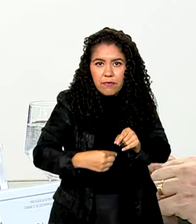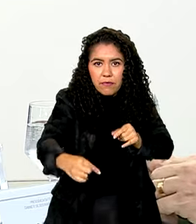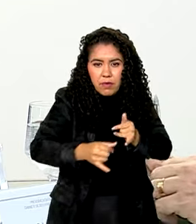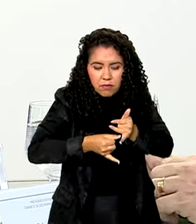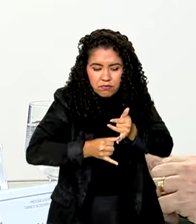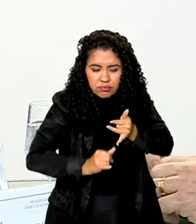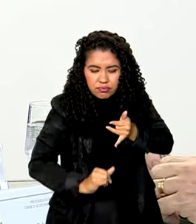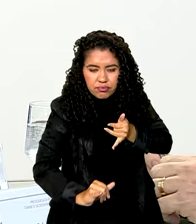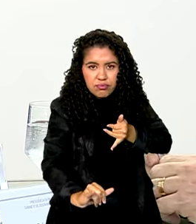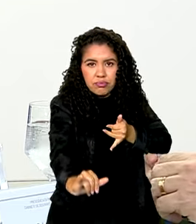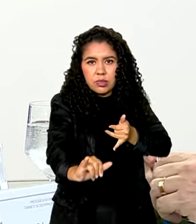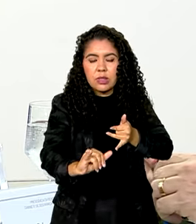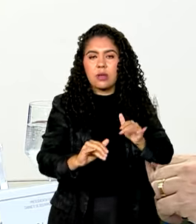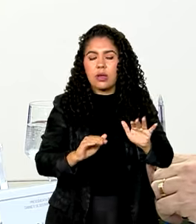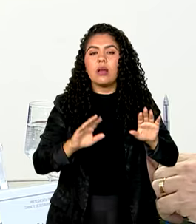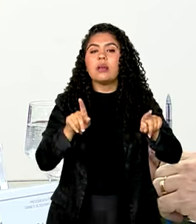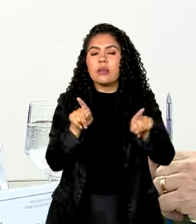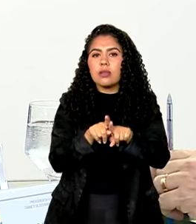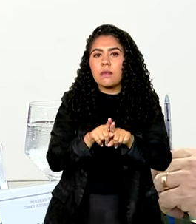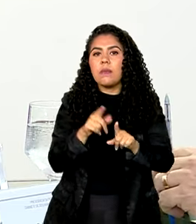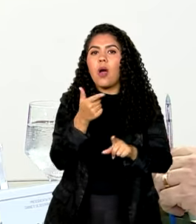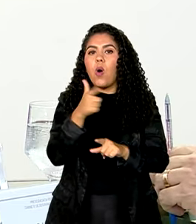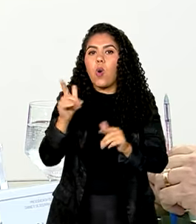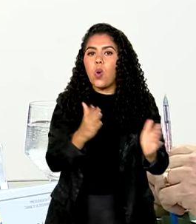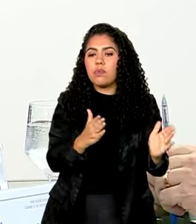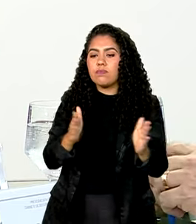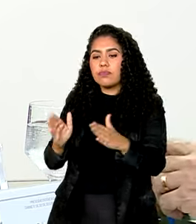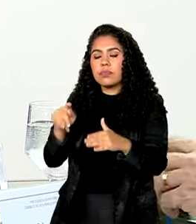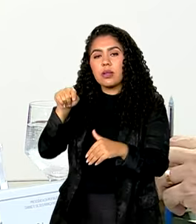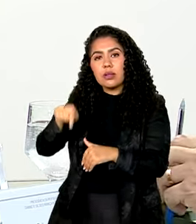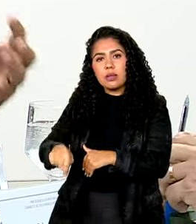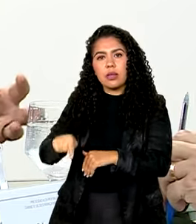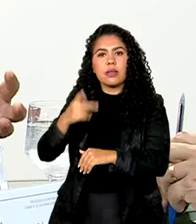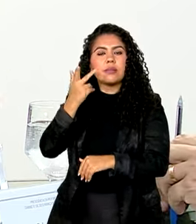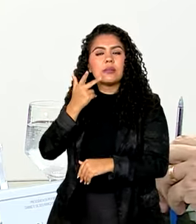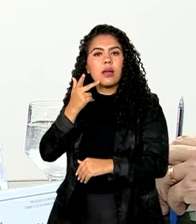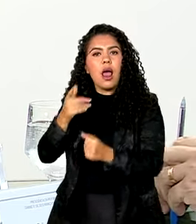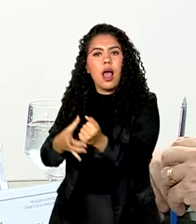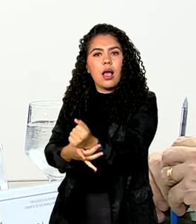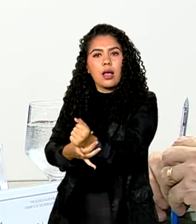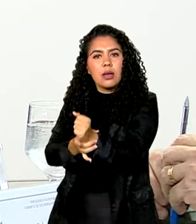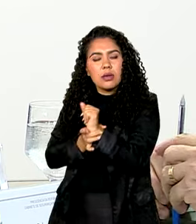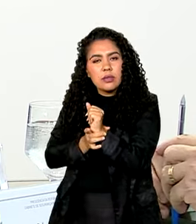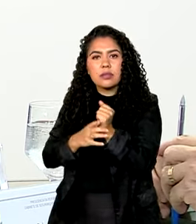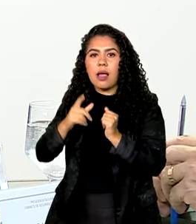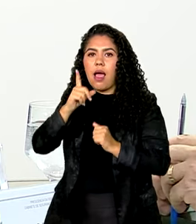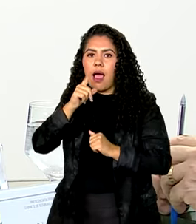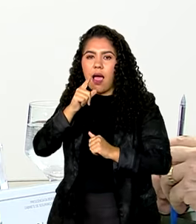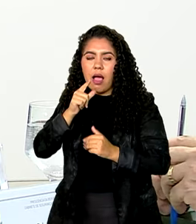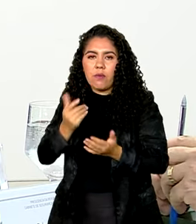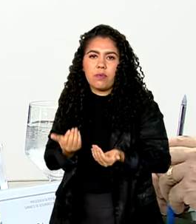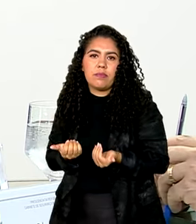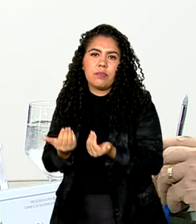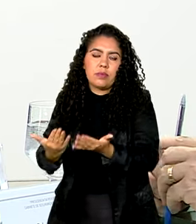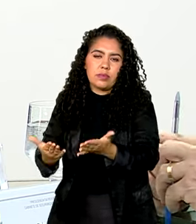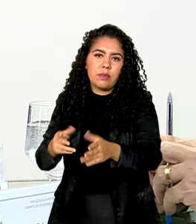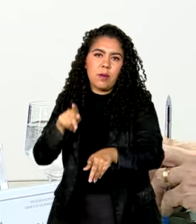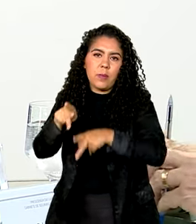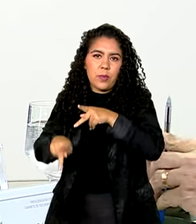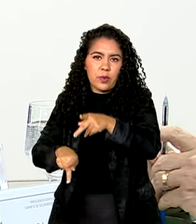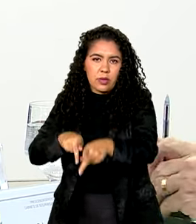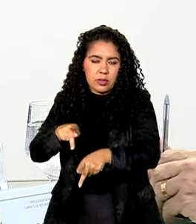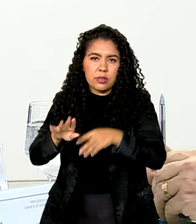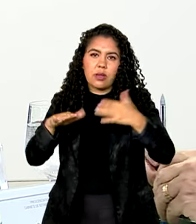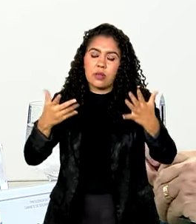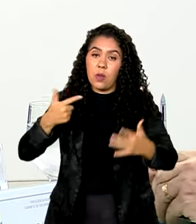de questionamento, e de outro lado, para o estado do Ceará, garantia de recurso hídrico para o nosso povo. Então,